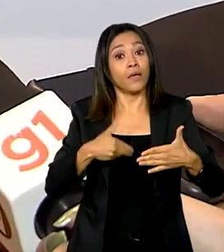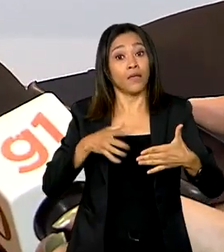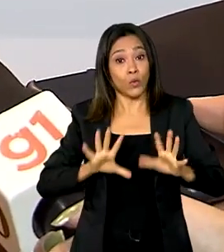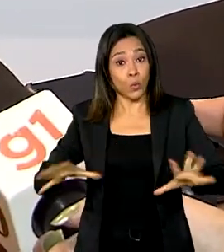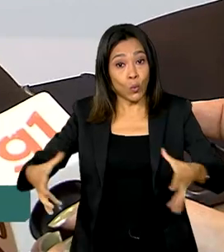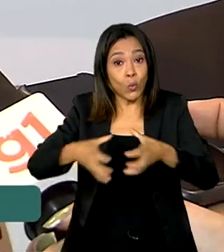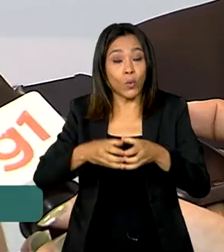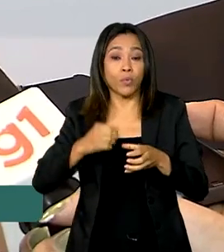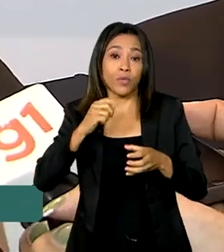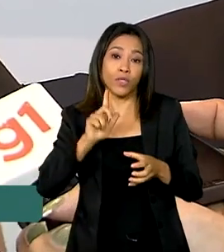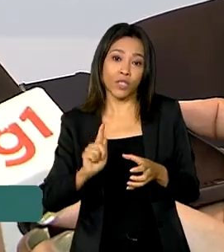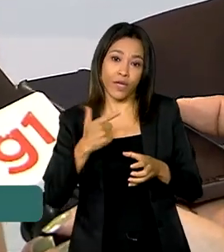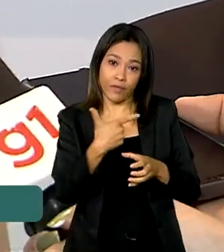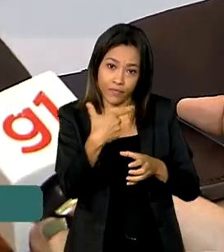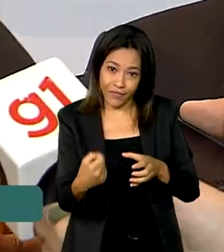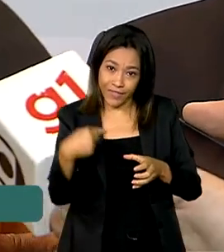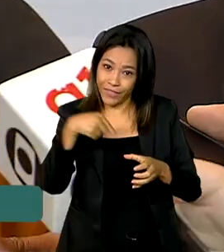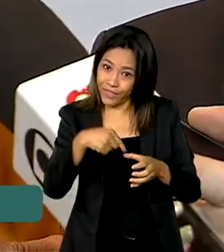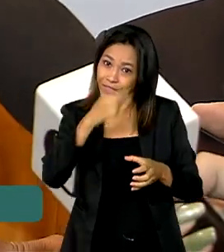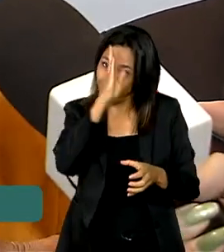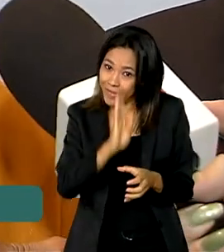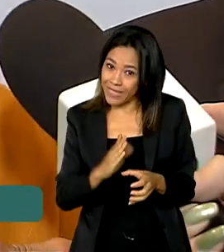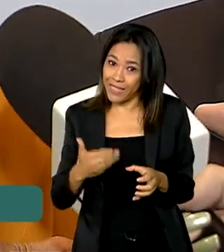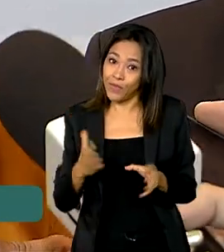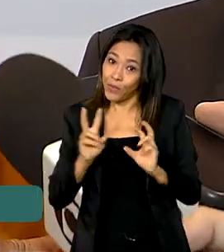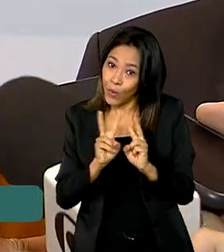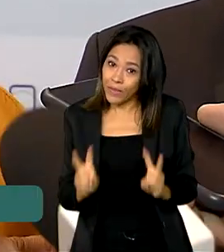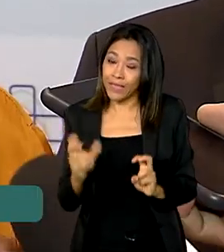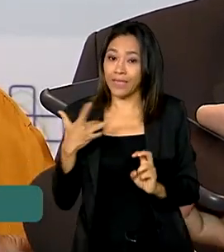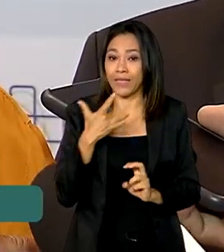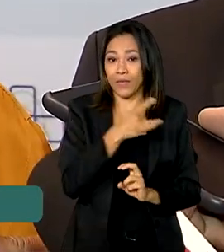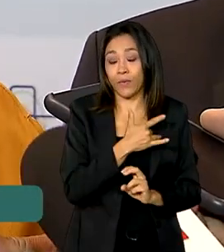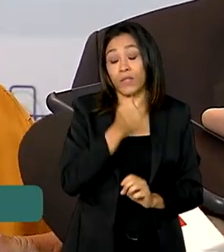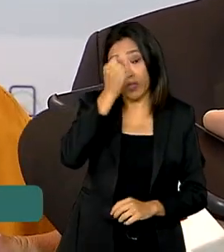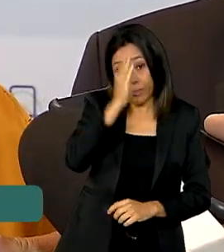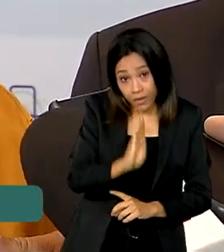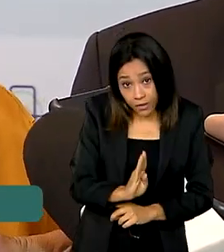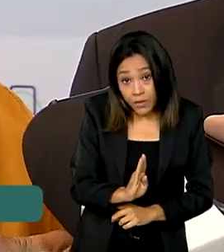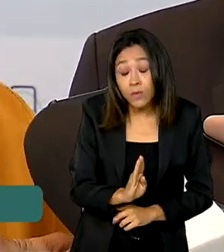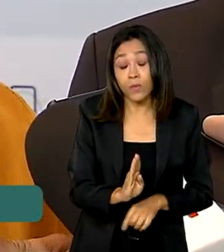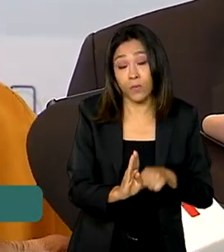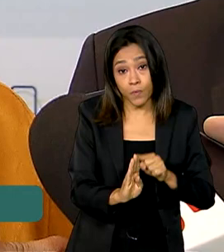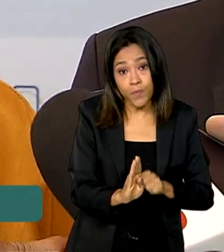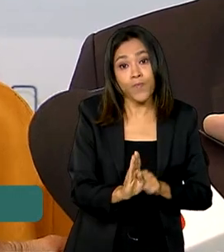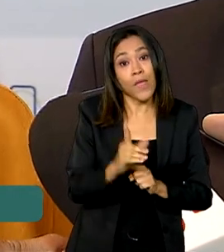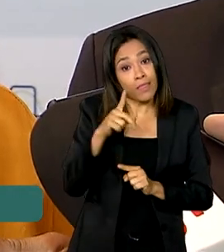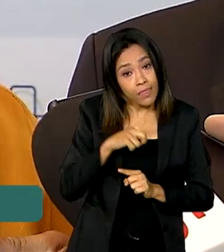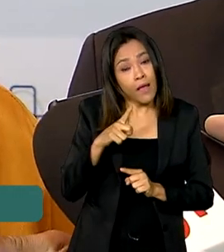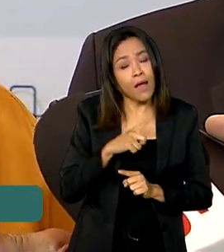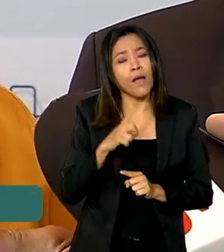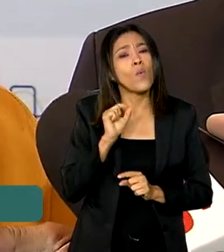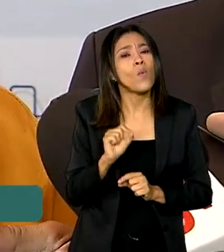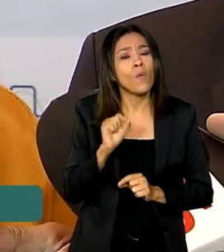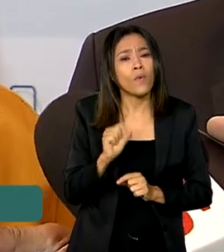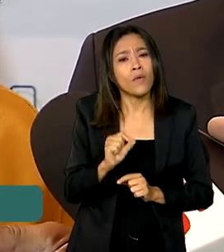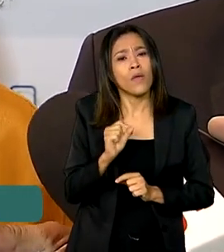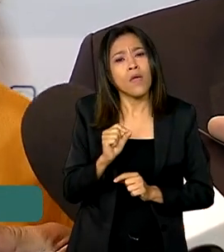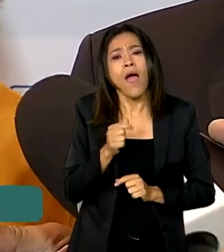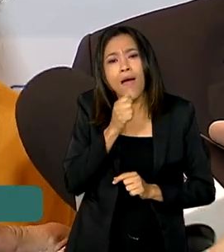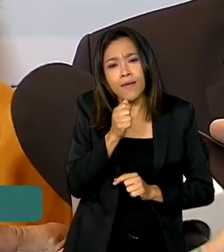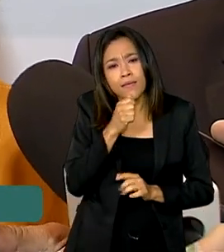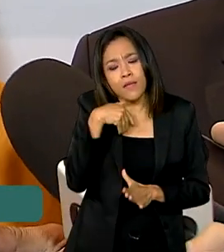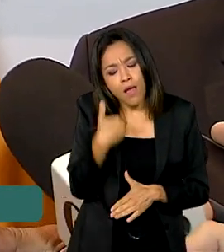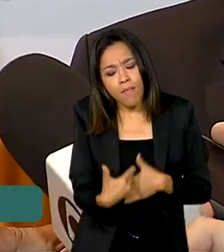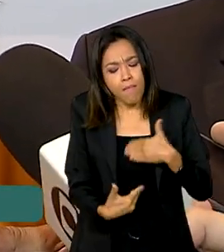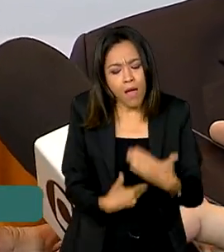G20, no G20 Saúde. E o Brasil está nesse processo de reconstrução